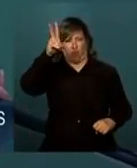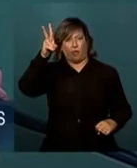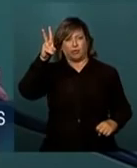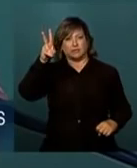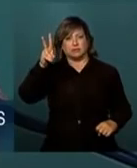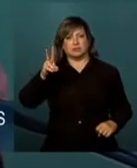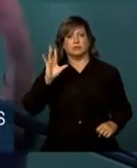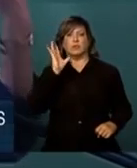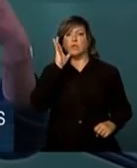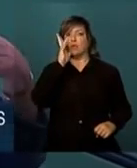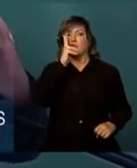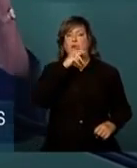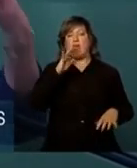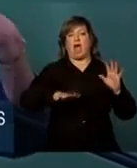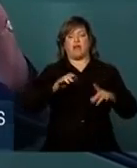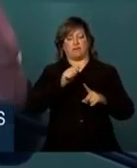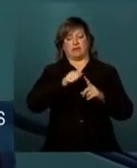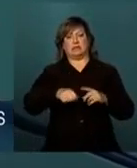que duram